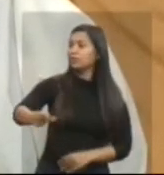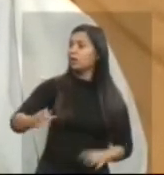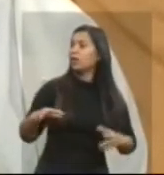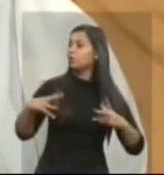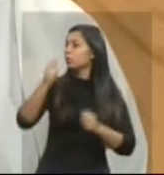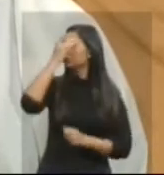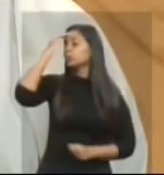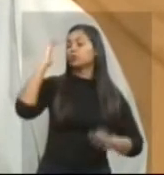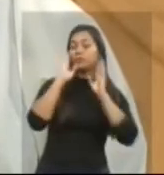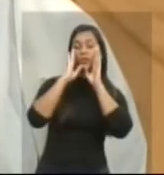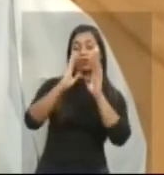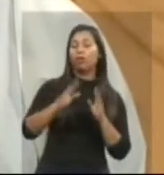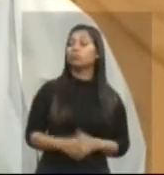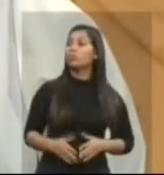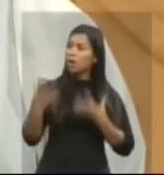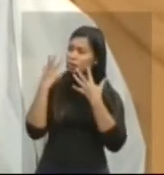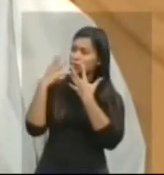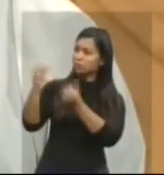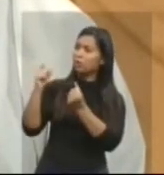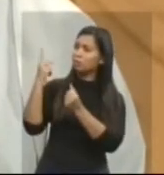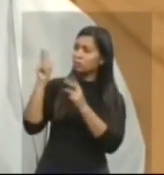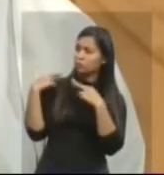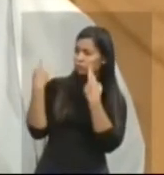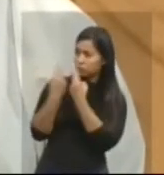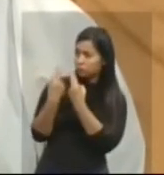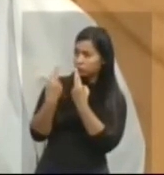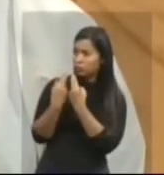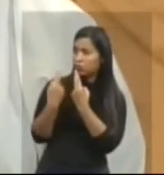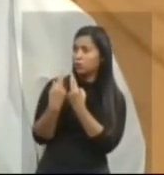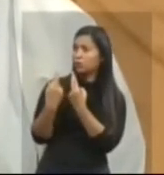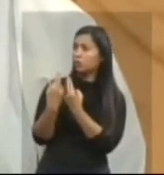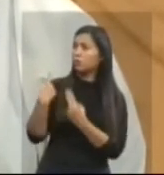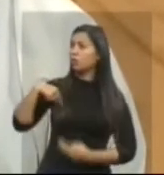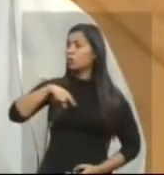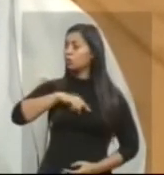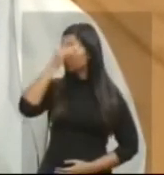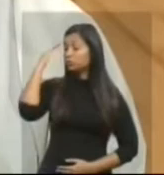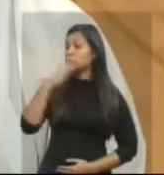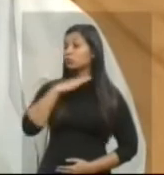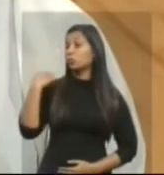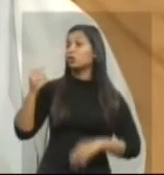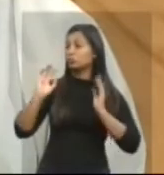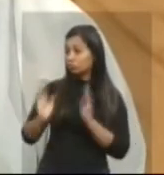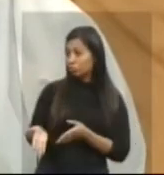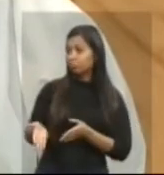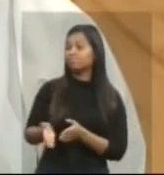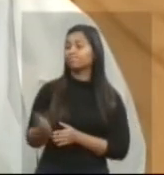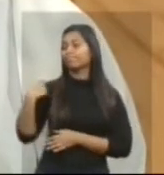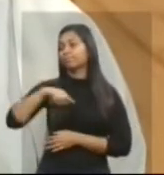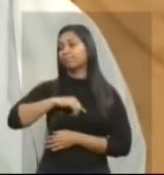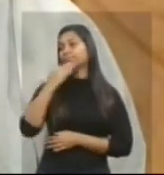aos fiéis. Acolhei no vosso reino nossos falecidos.